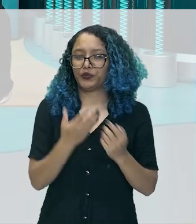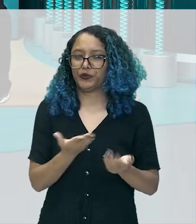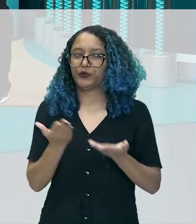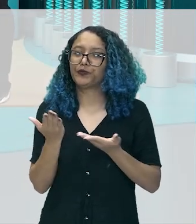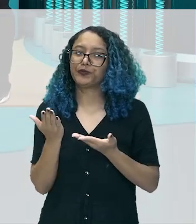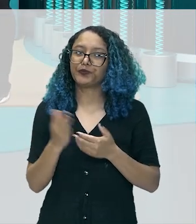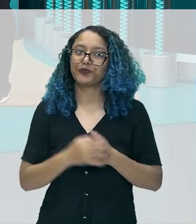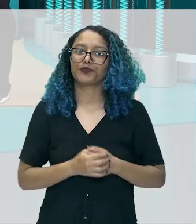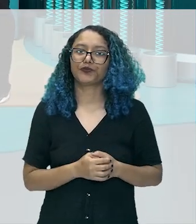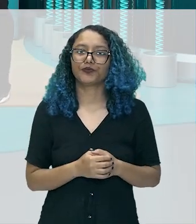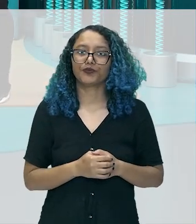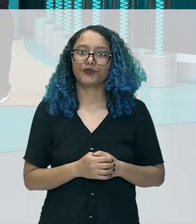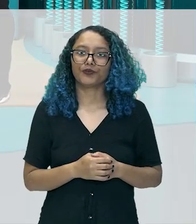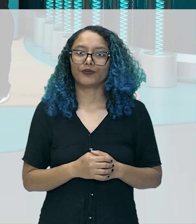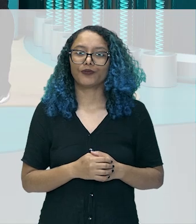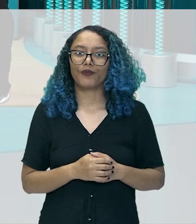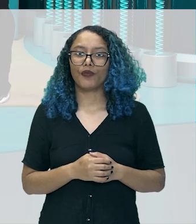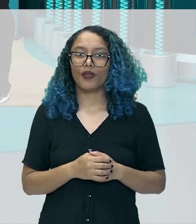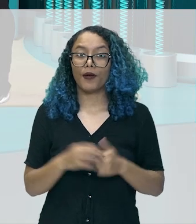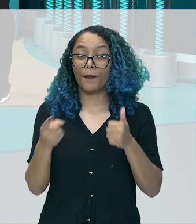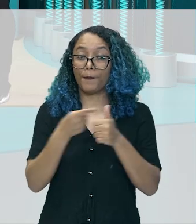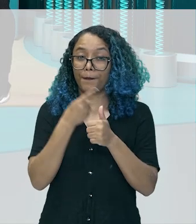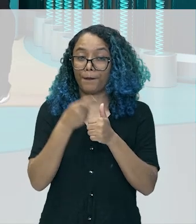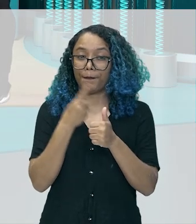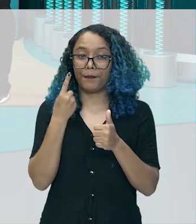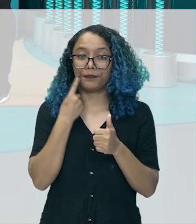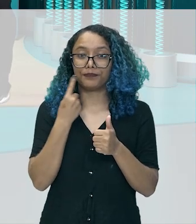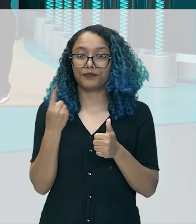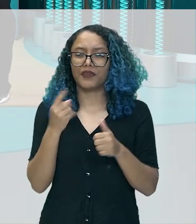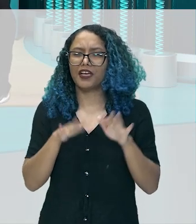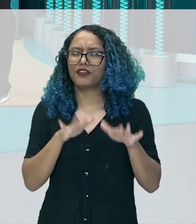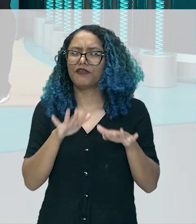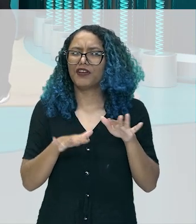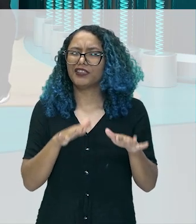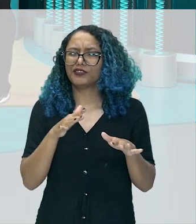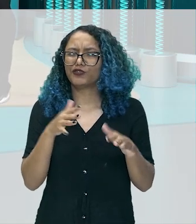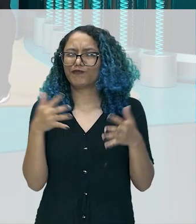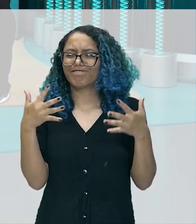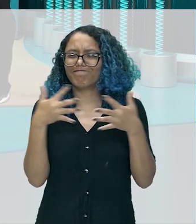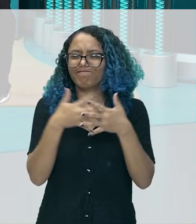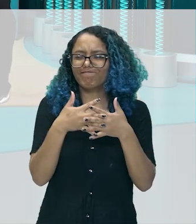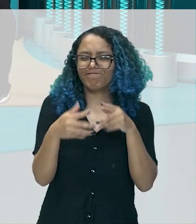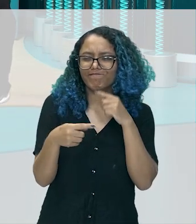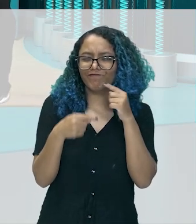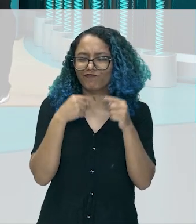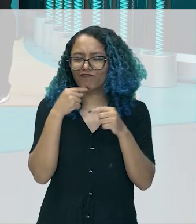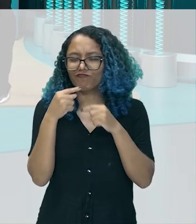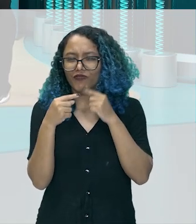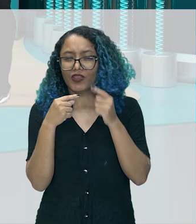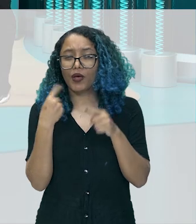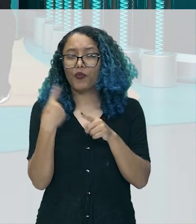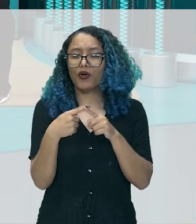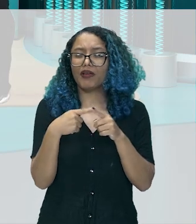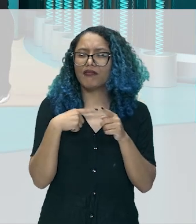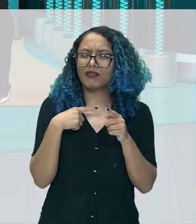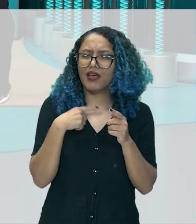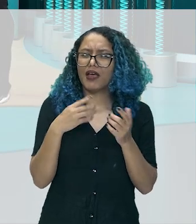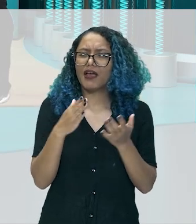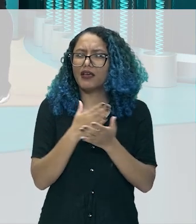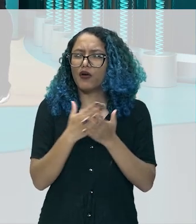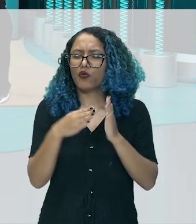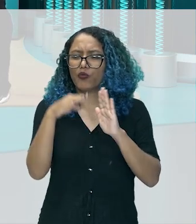lá. Então, olha só. Na ginástica competitiva, não existem premiações.